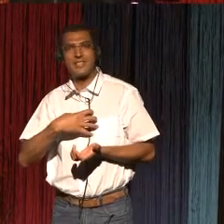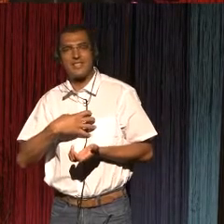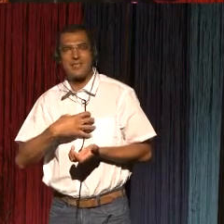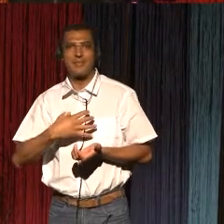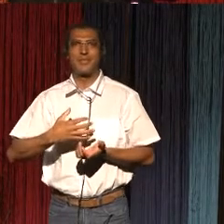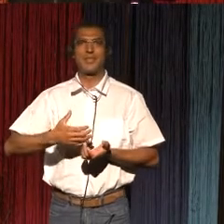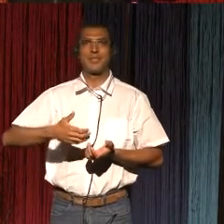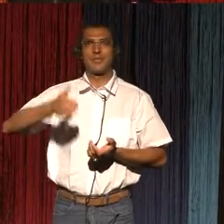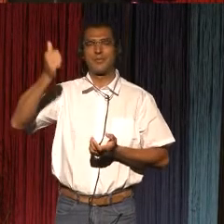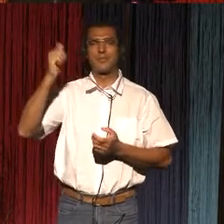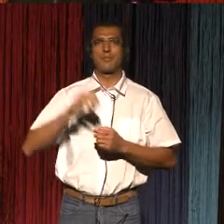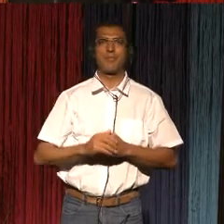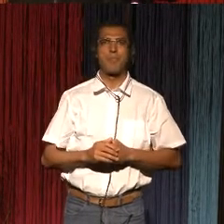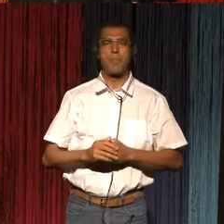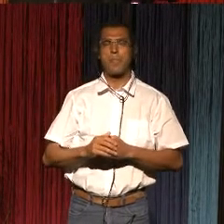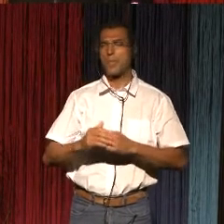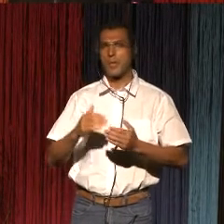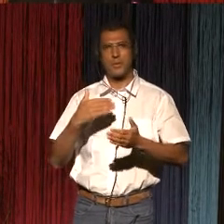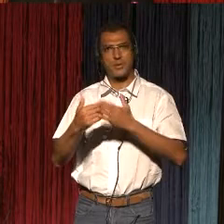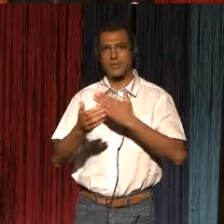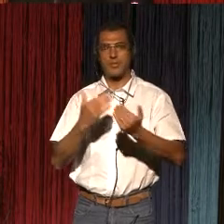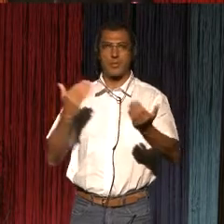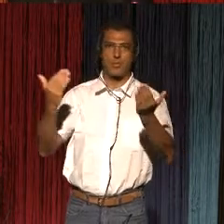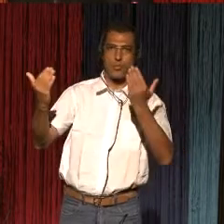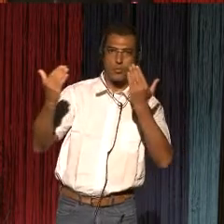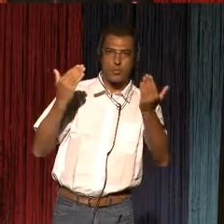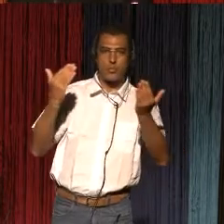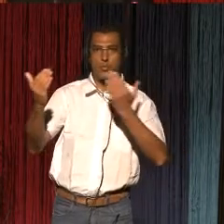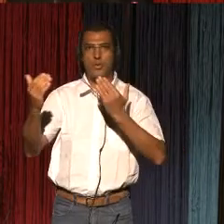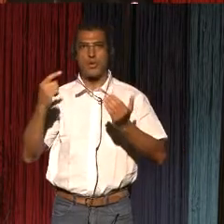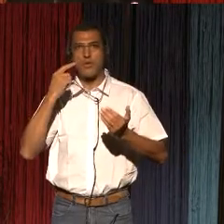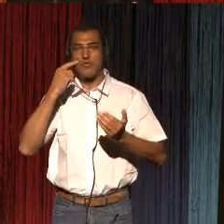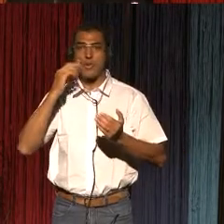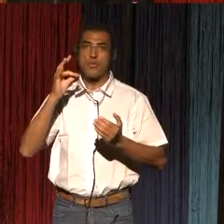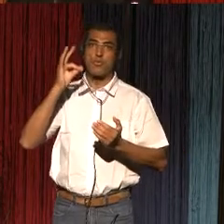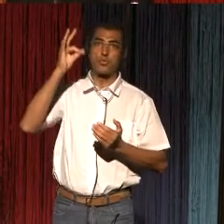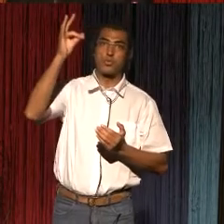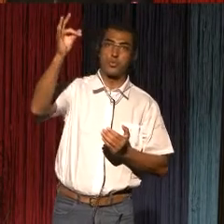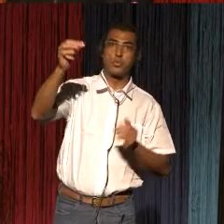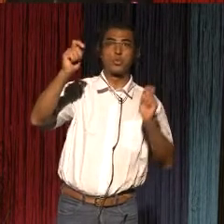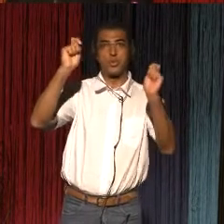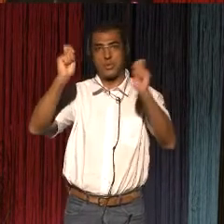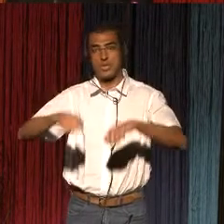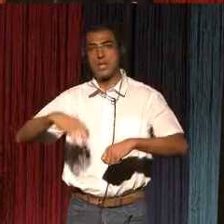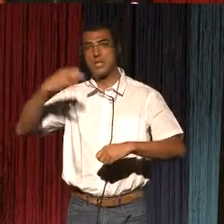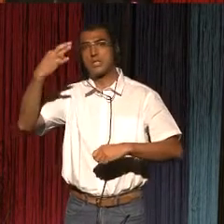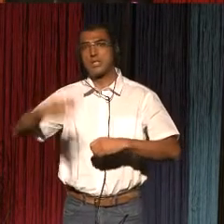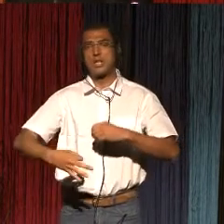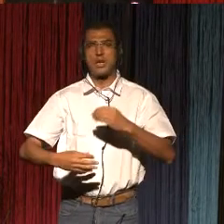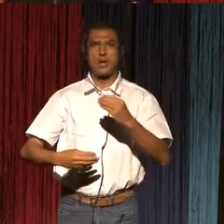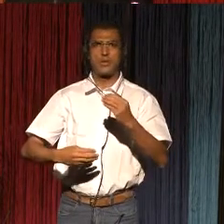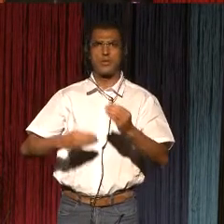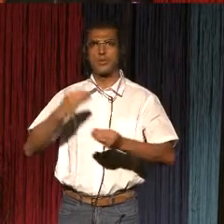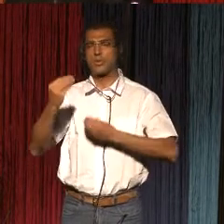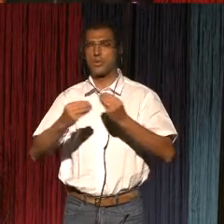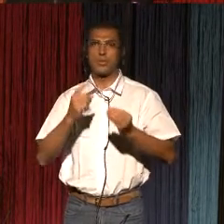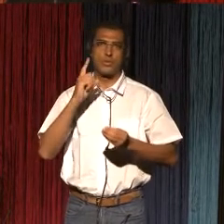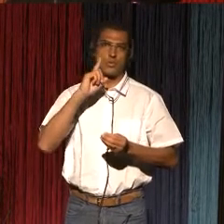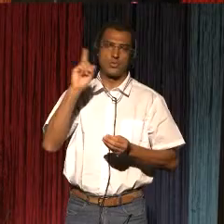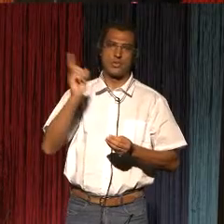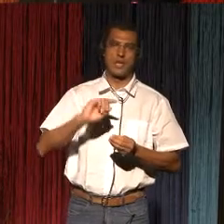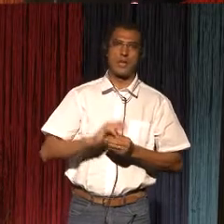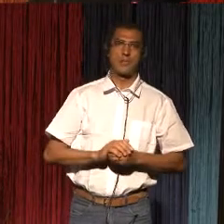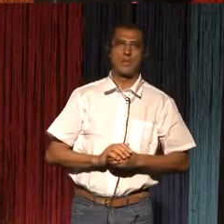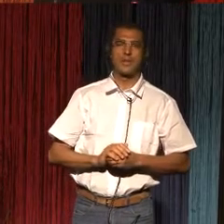do tipo de psicoterapia, nada prevê um bom resultado que a experiência do